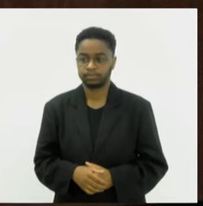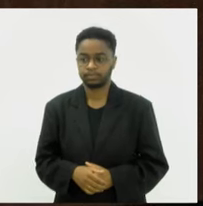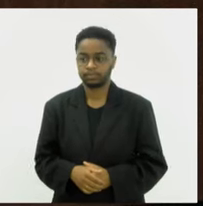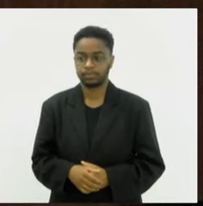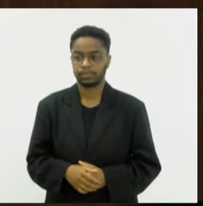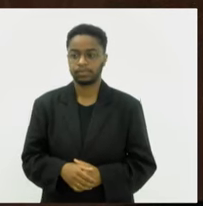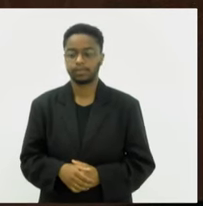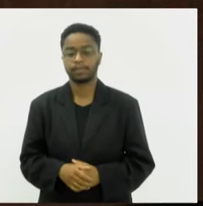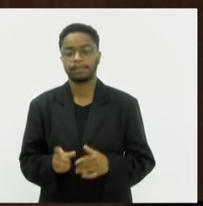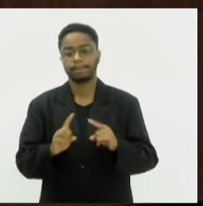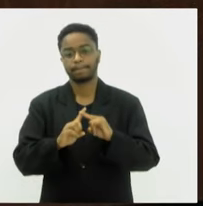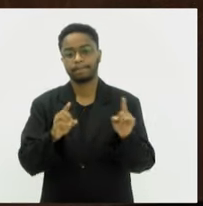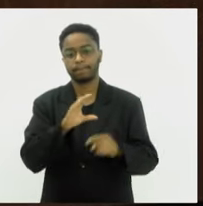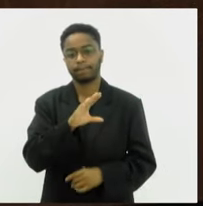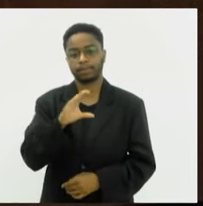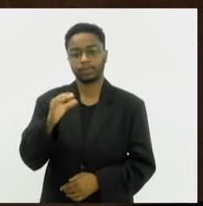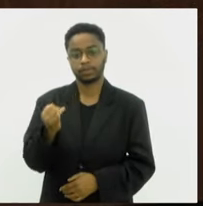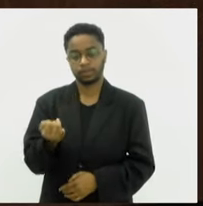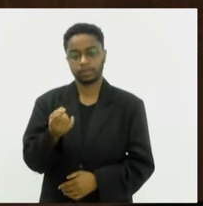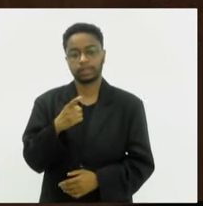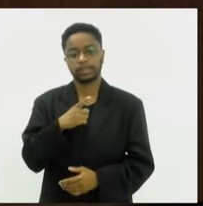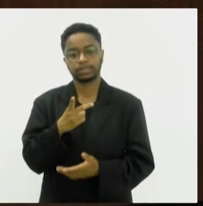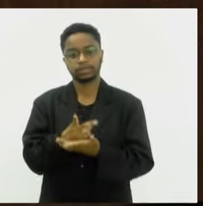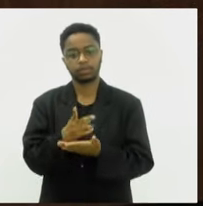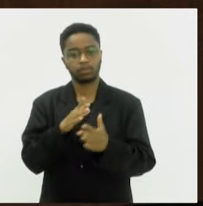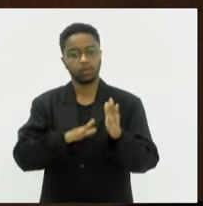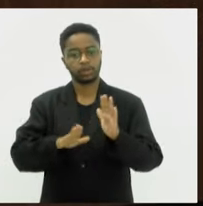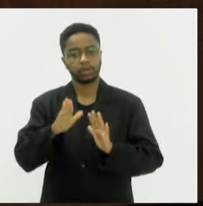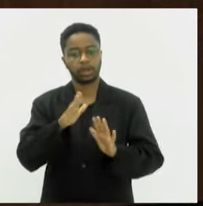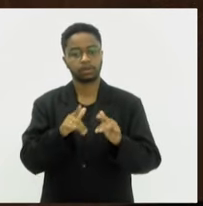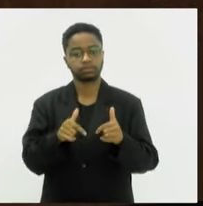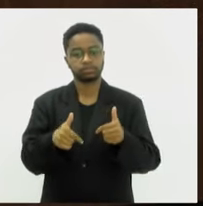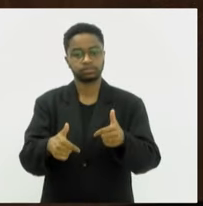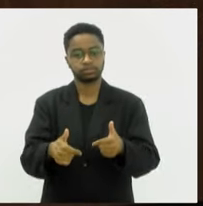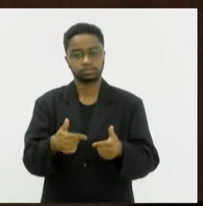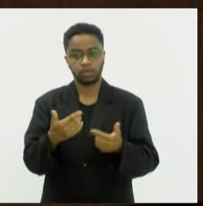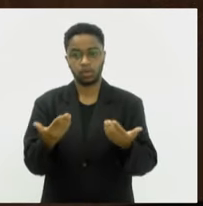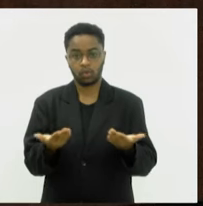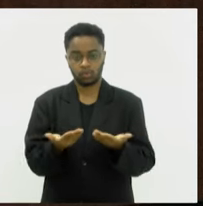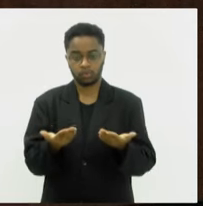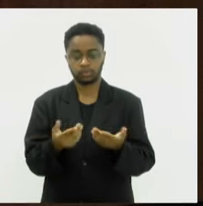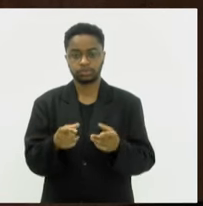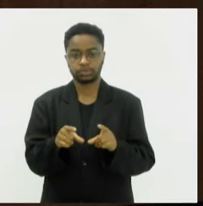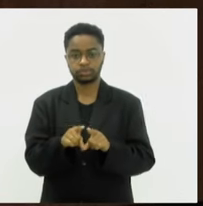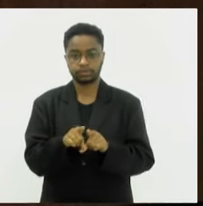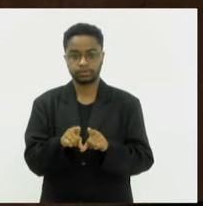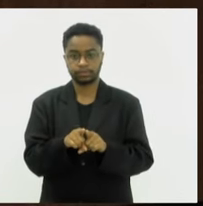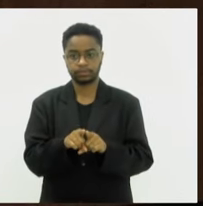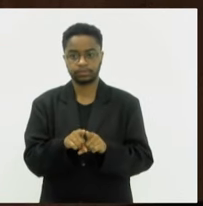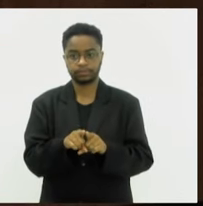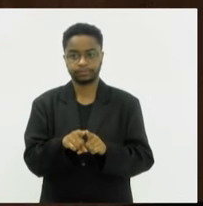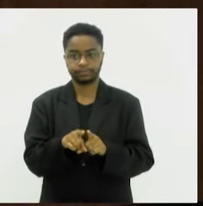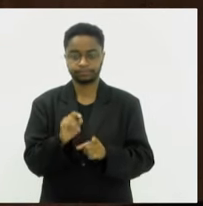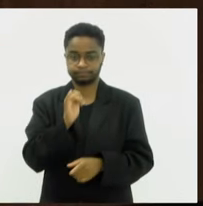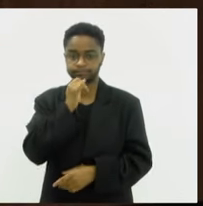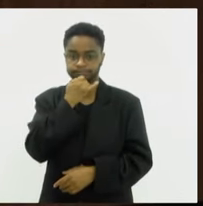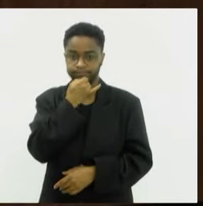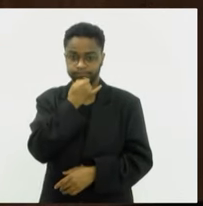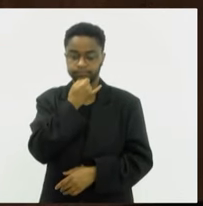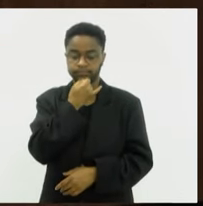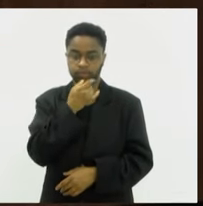Mas a CCJ tem tido cuidado com esse trabalho. Na sessão de hoje, até para tristeza